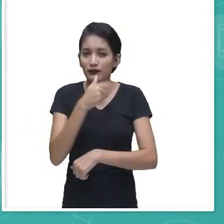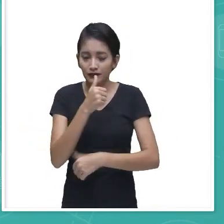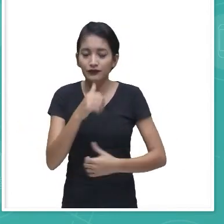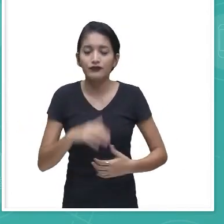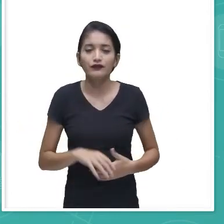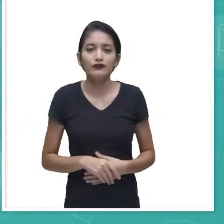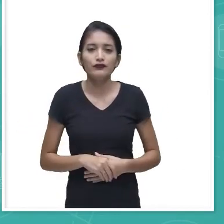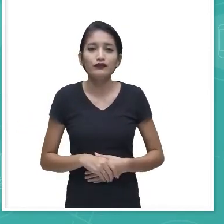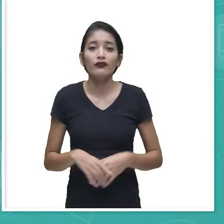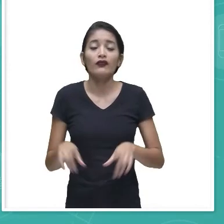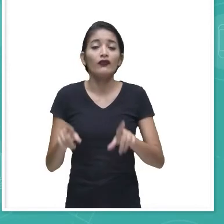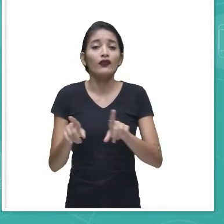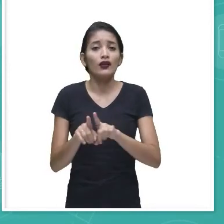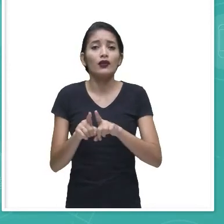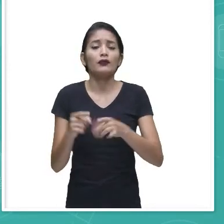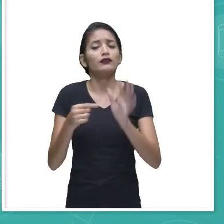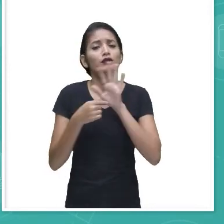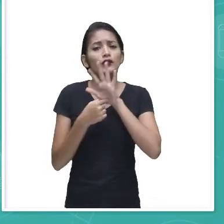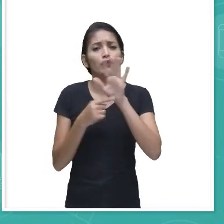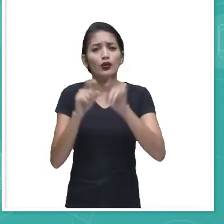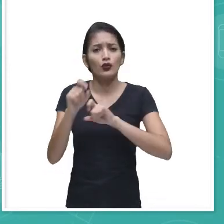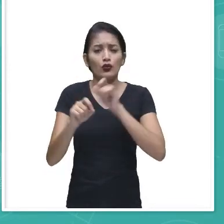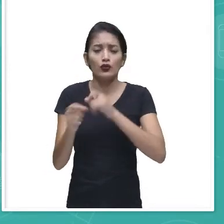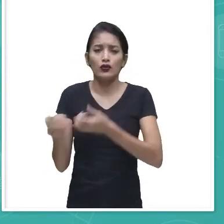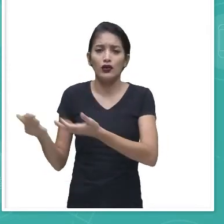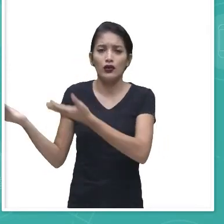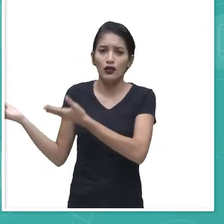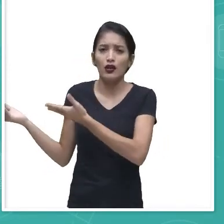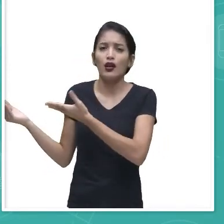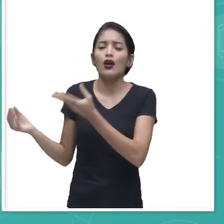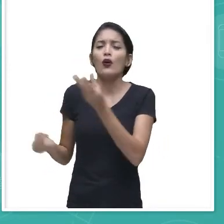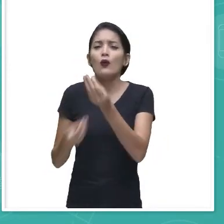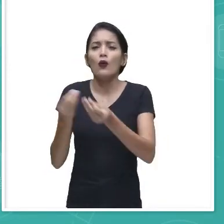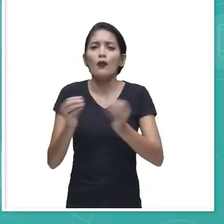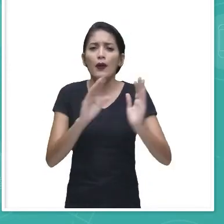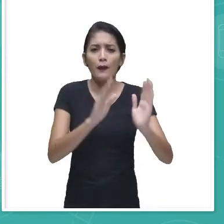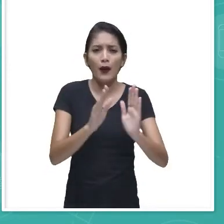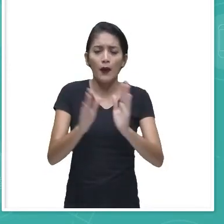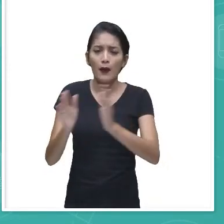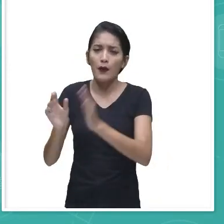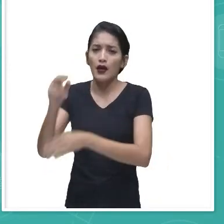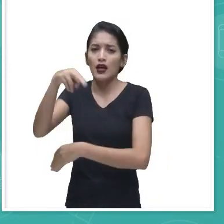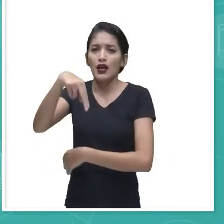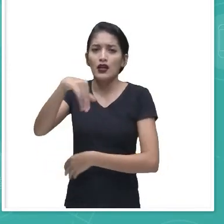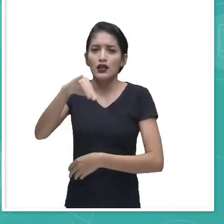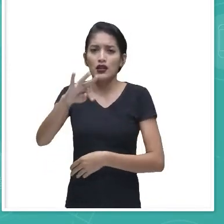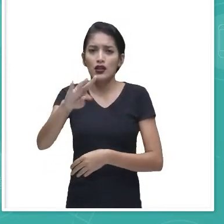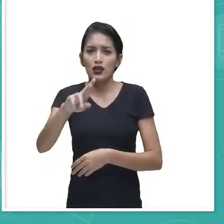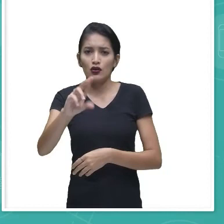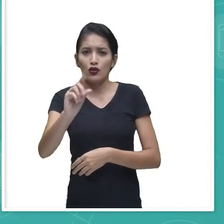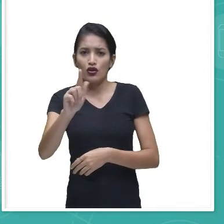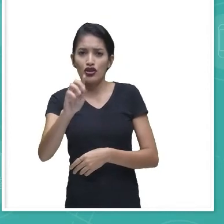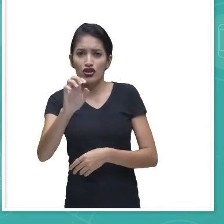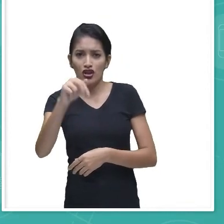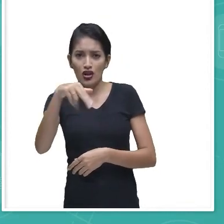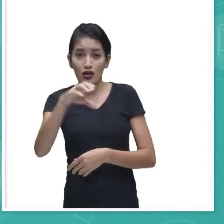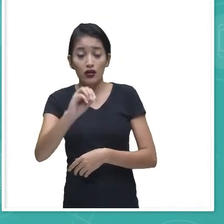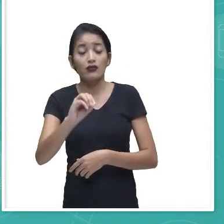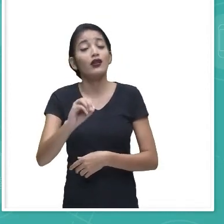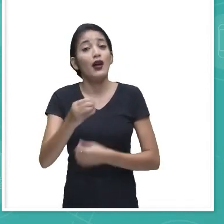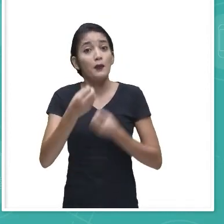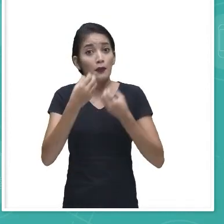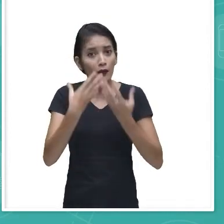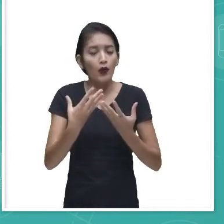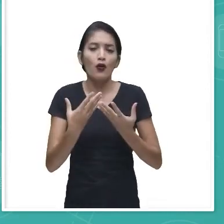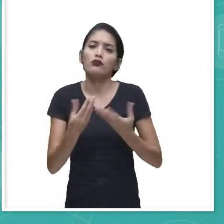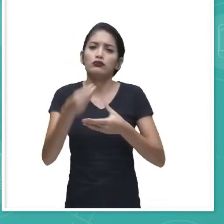gente tem também aí mostrando o ciclo do nitrogênio. Nitrogênio, ele é essencial para os seres vivos, tá? Então ele é